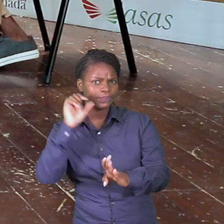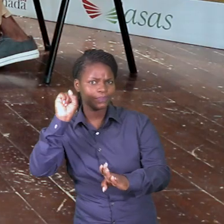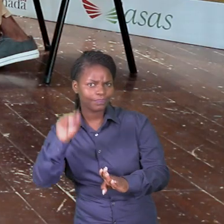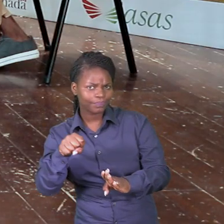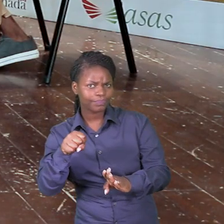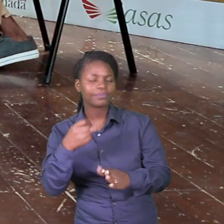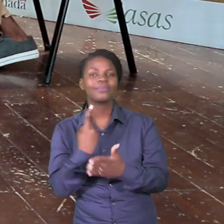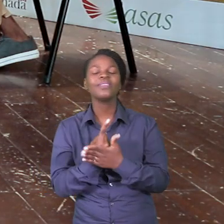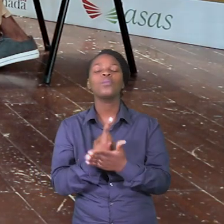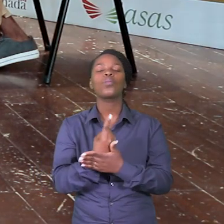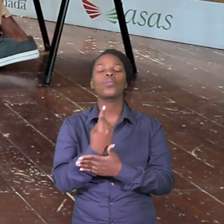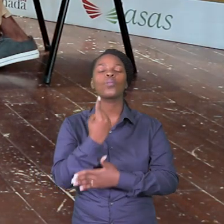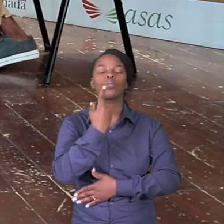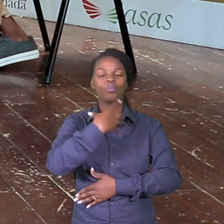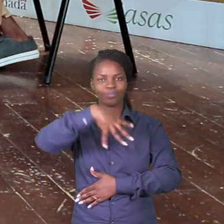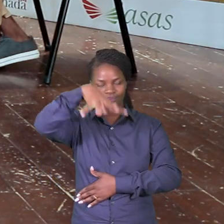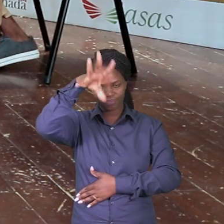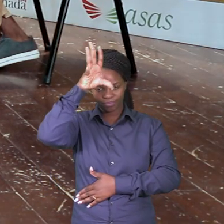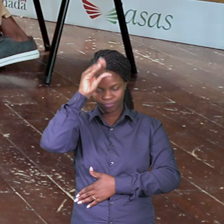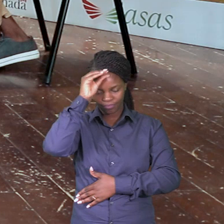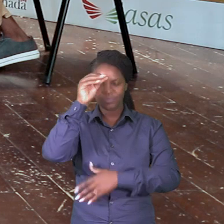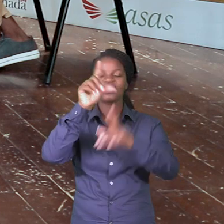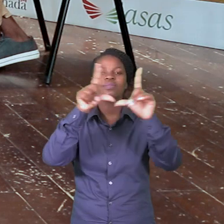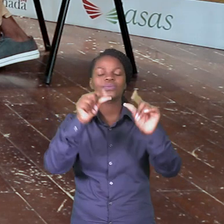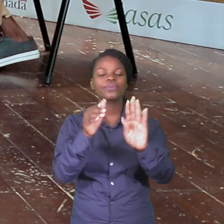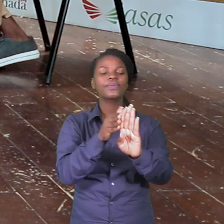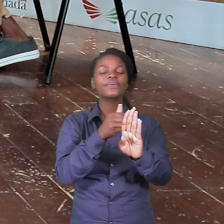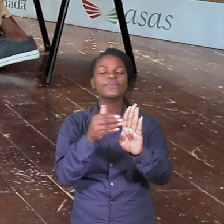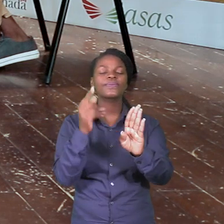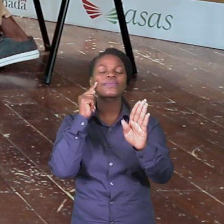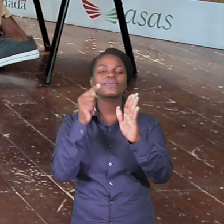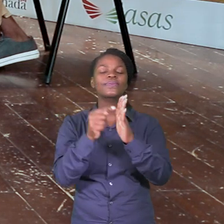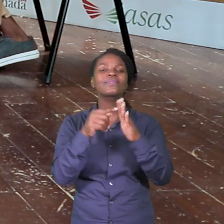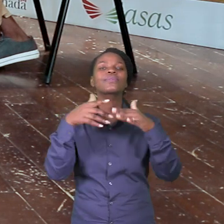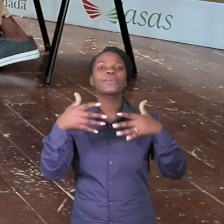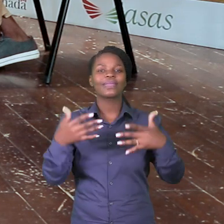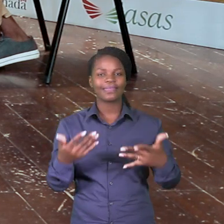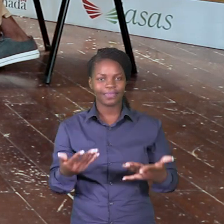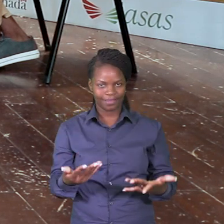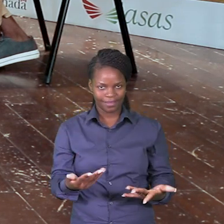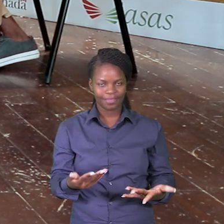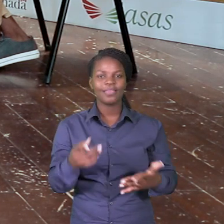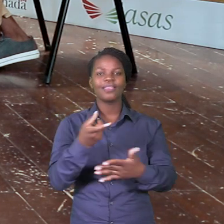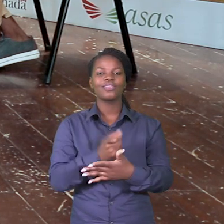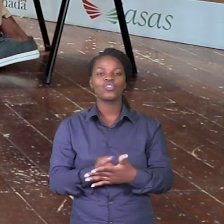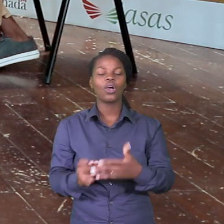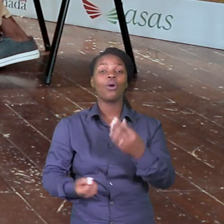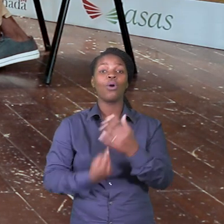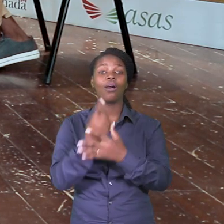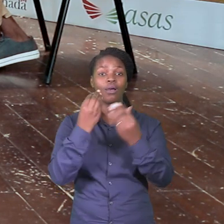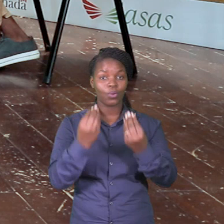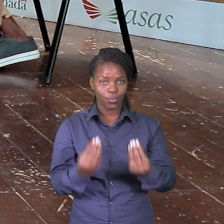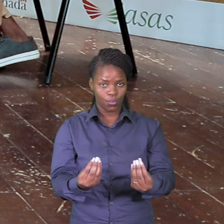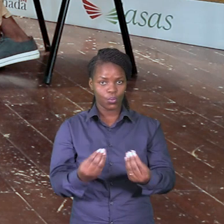não informação no geral falta um pouco de conhecimento sobre o que é o assédio sexual como é que ele acontece nas